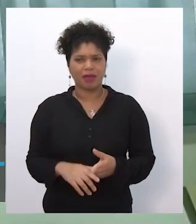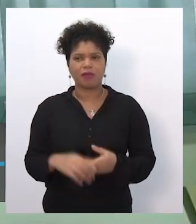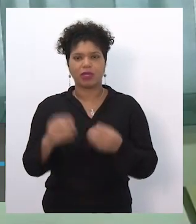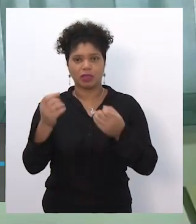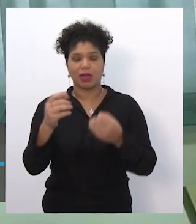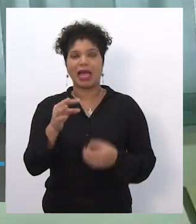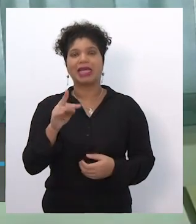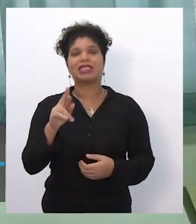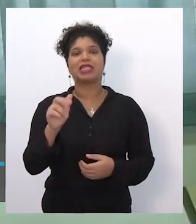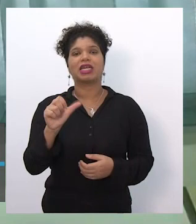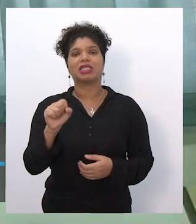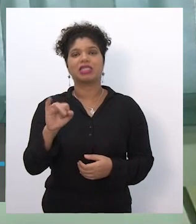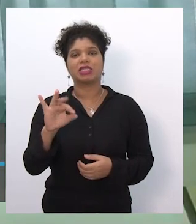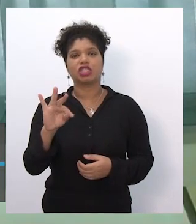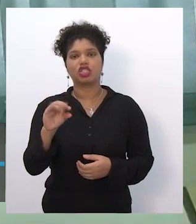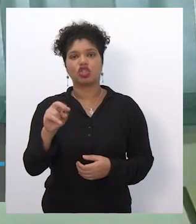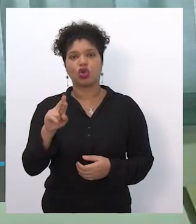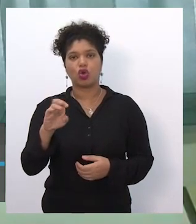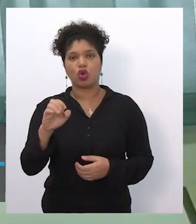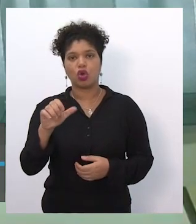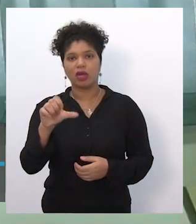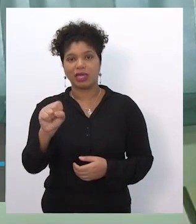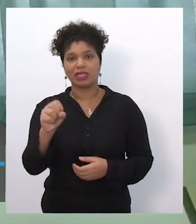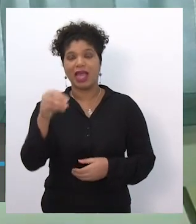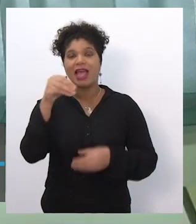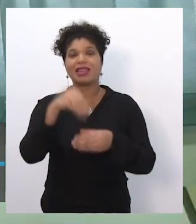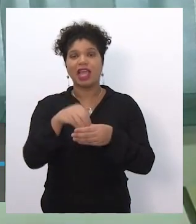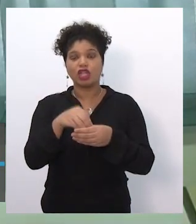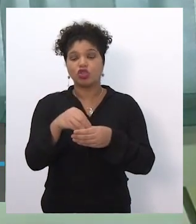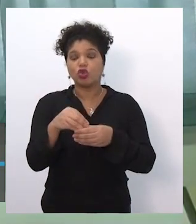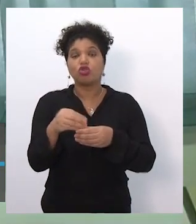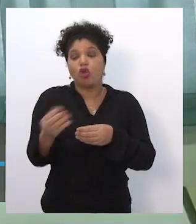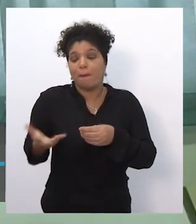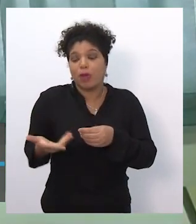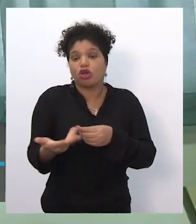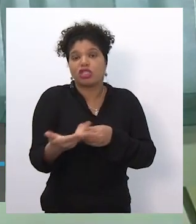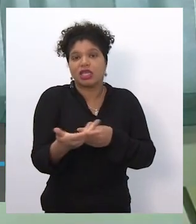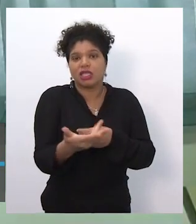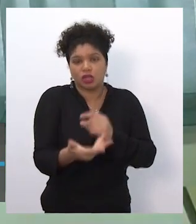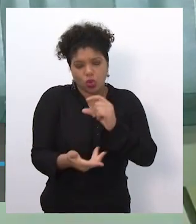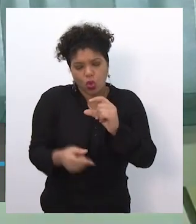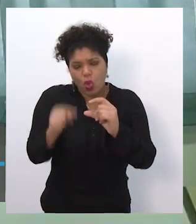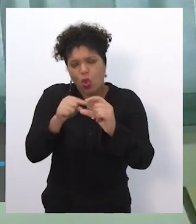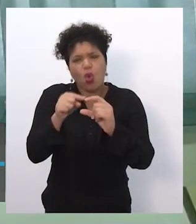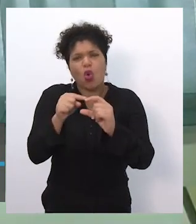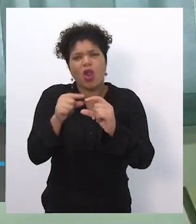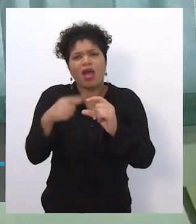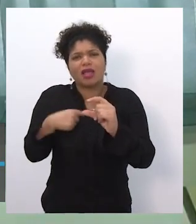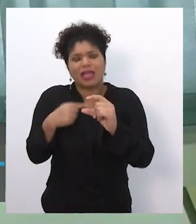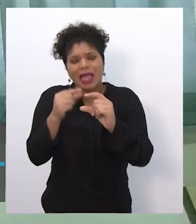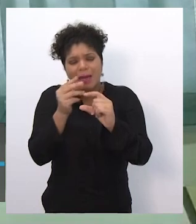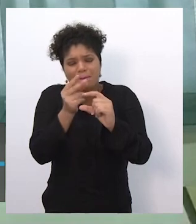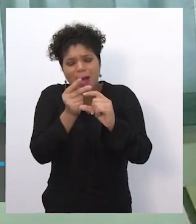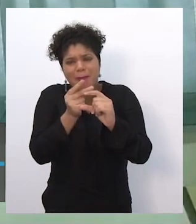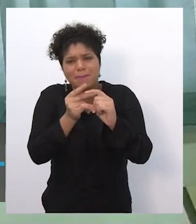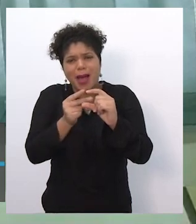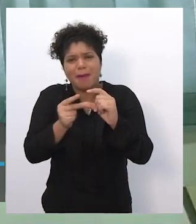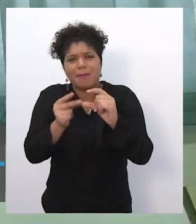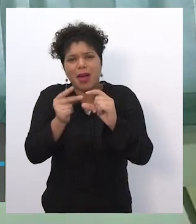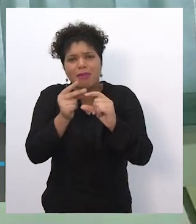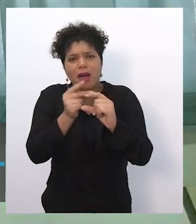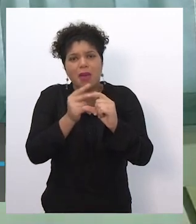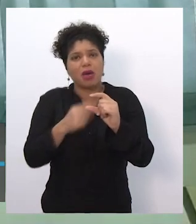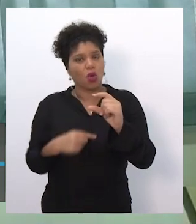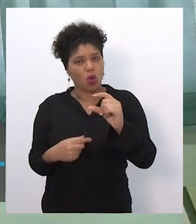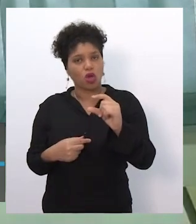exatamente esses componentes eletrônicos que ficam dentro dos processadores, dentro deles. Hoje, no caso,